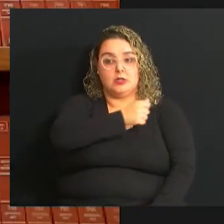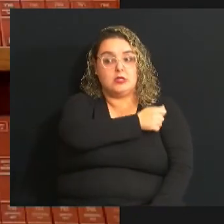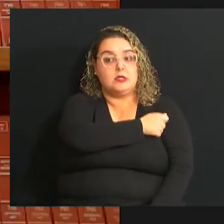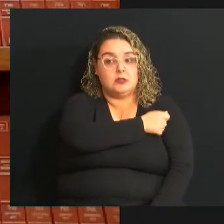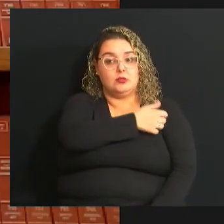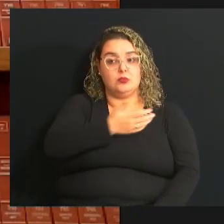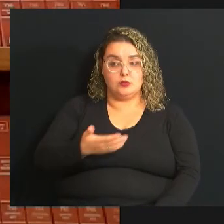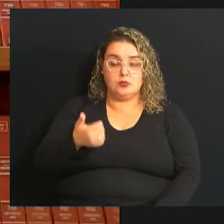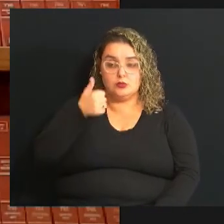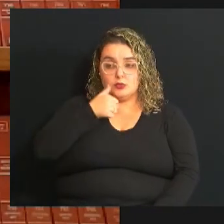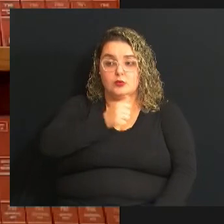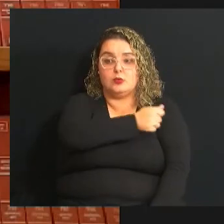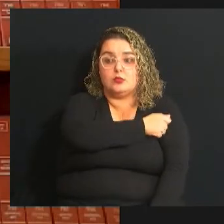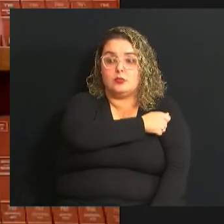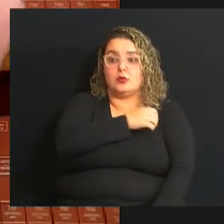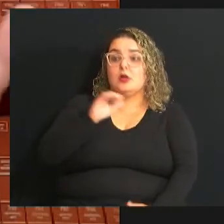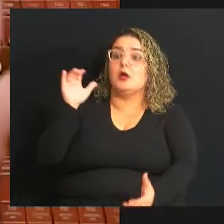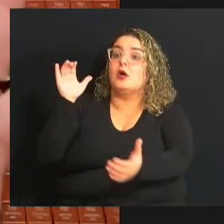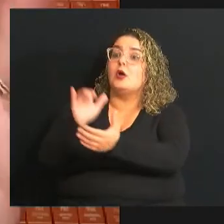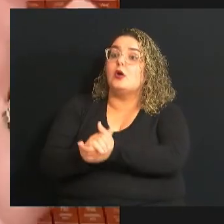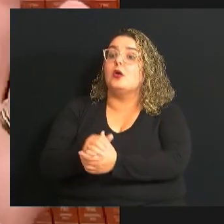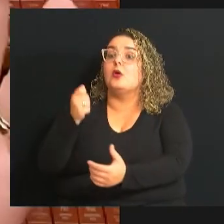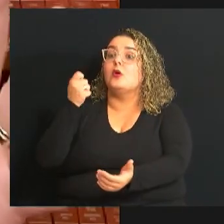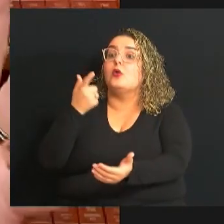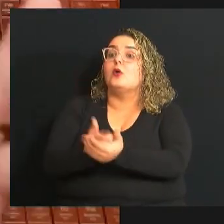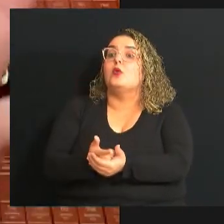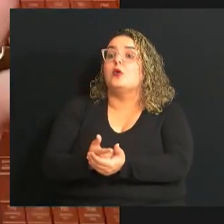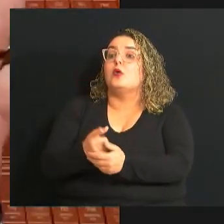não sai daí. Jogo rápido, Câmara Notícia volta já já.